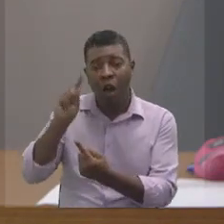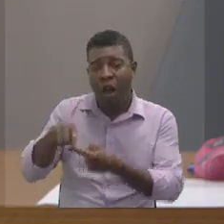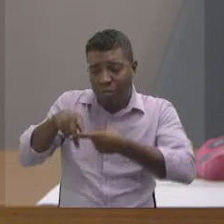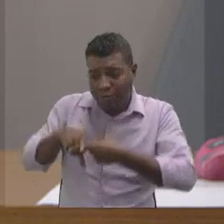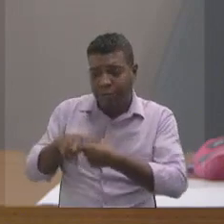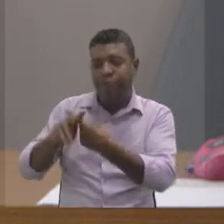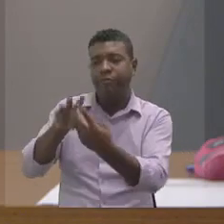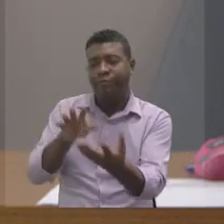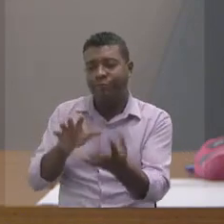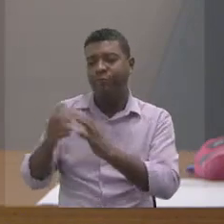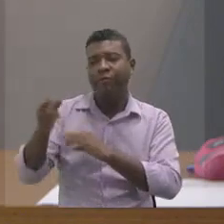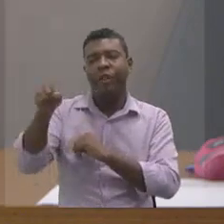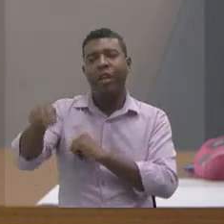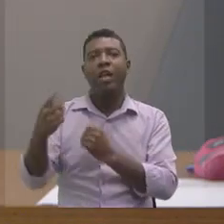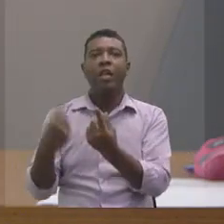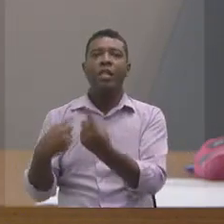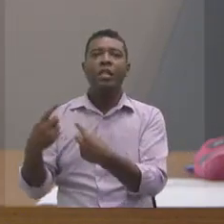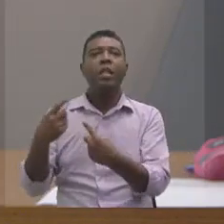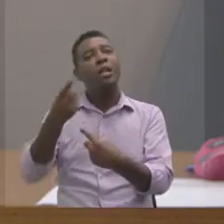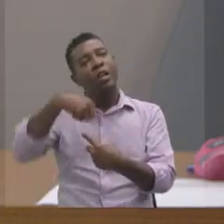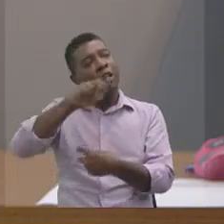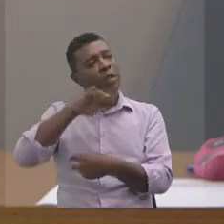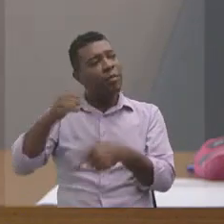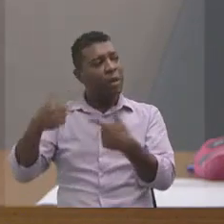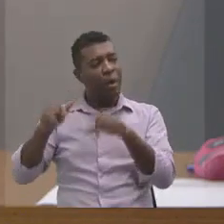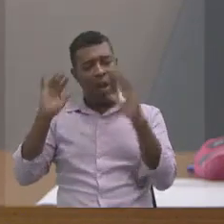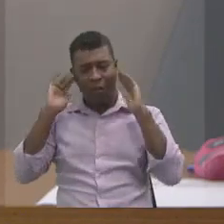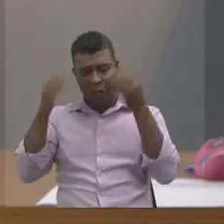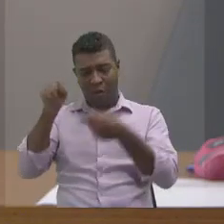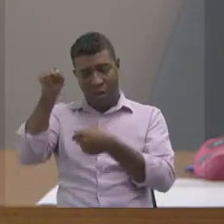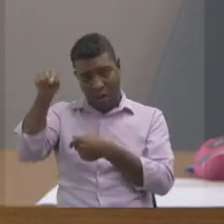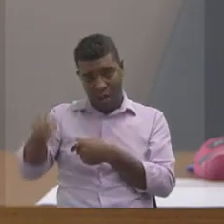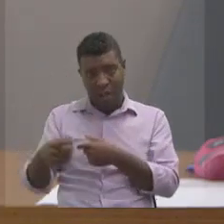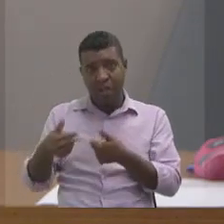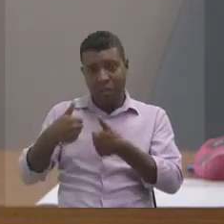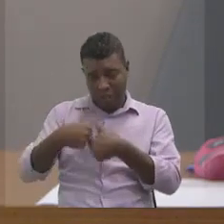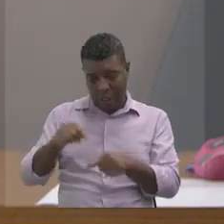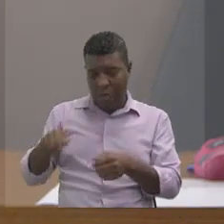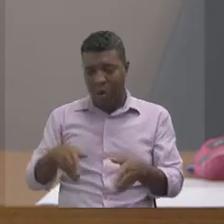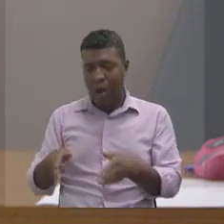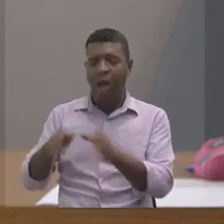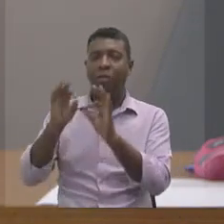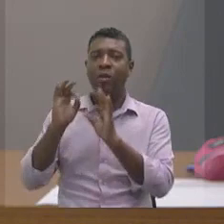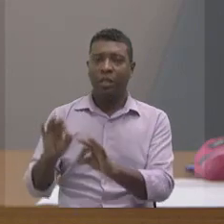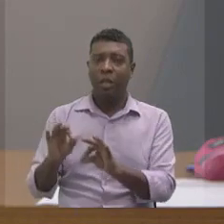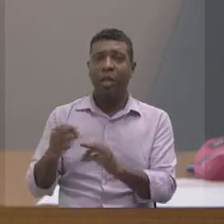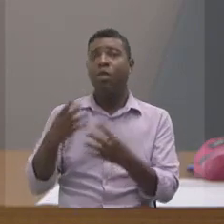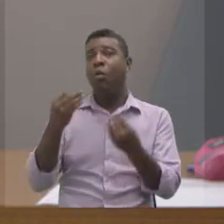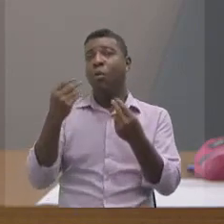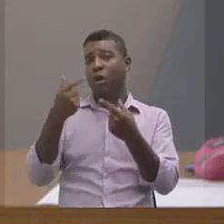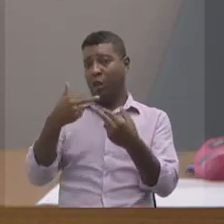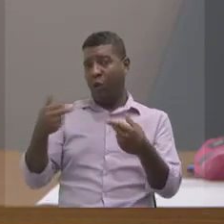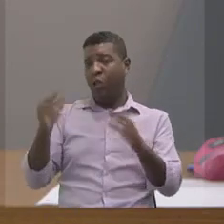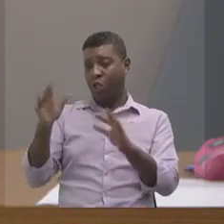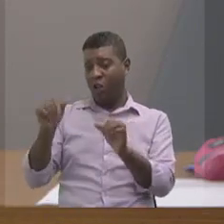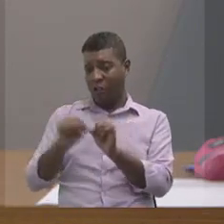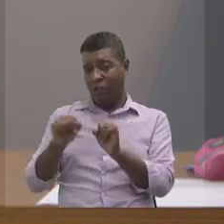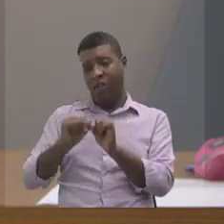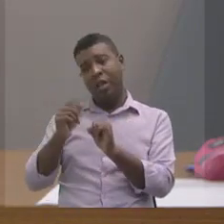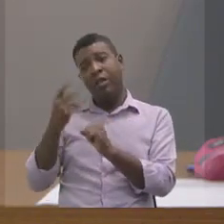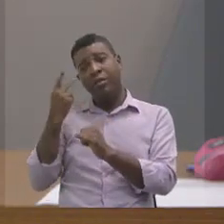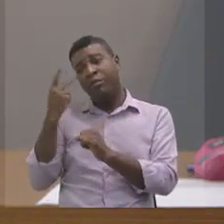com esse senso de Missão e estamos no caminho certo né Acho que tem muito tem sido feito aí não só pelo sul de Minas